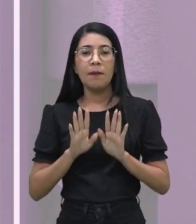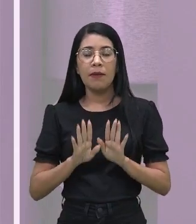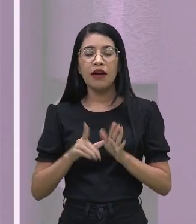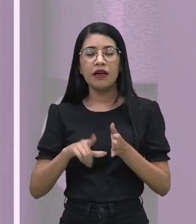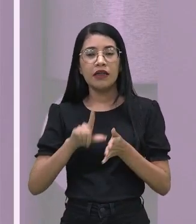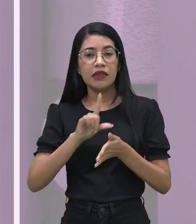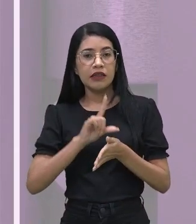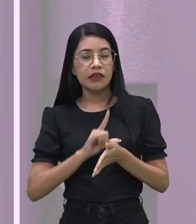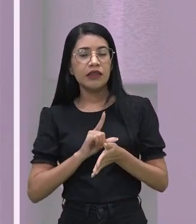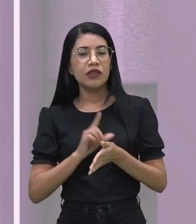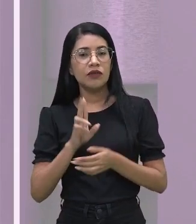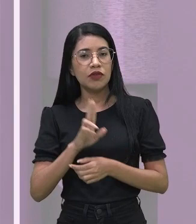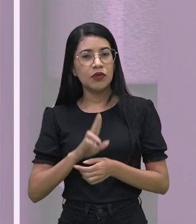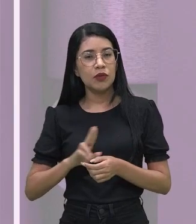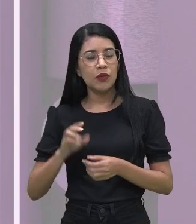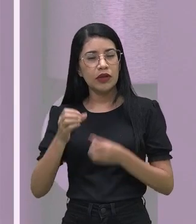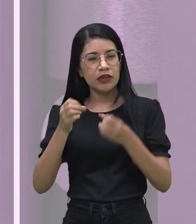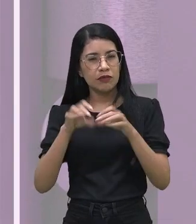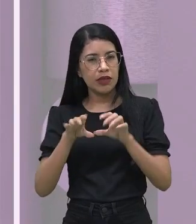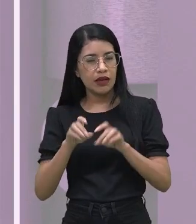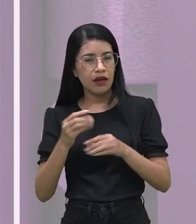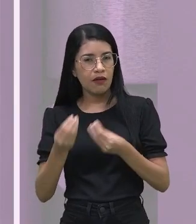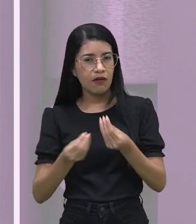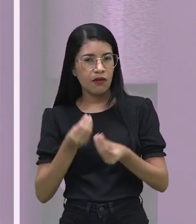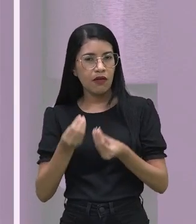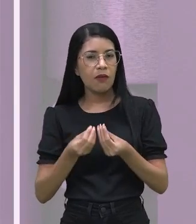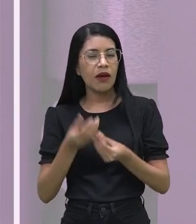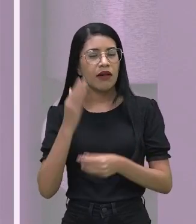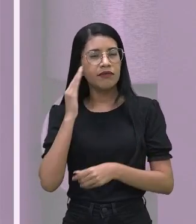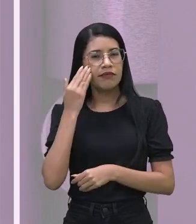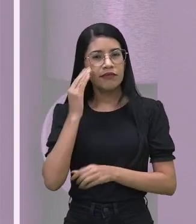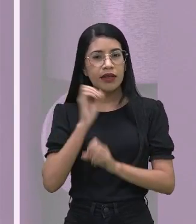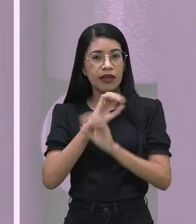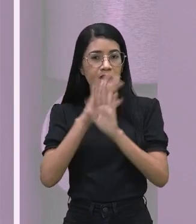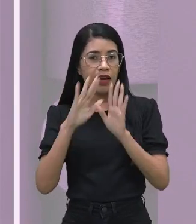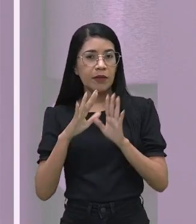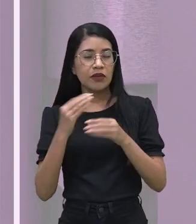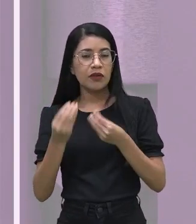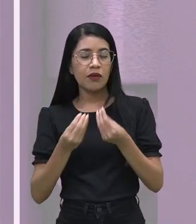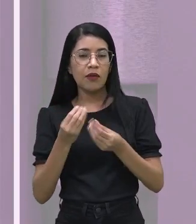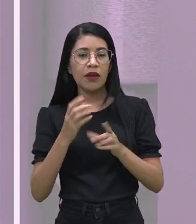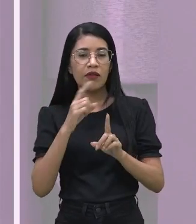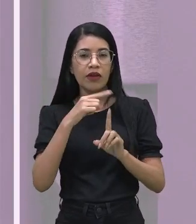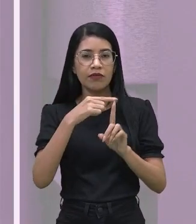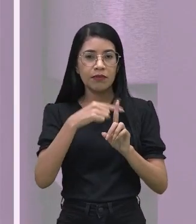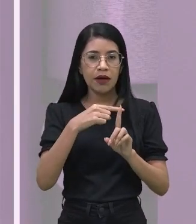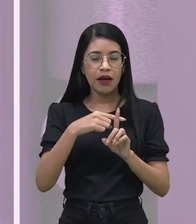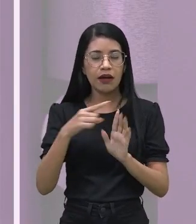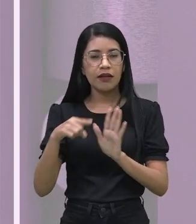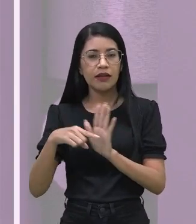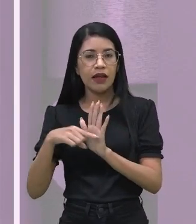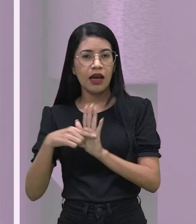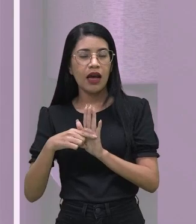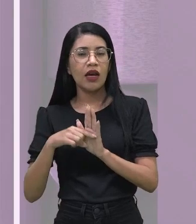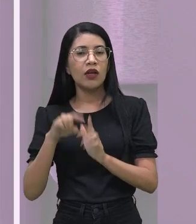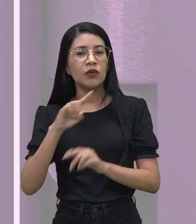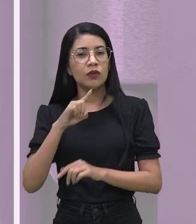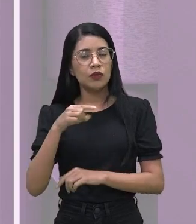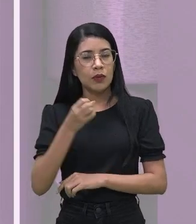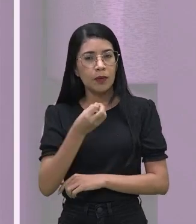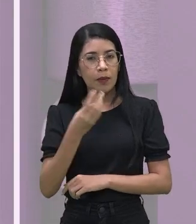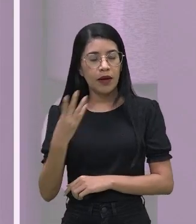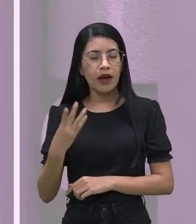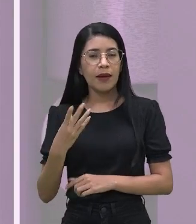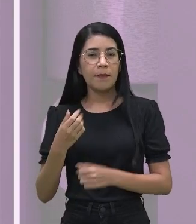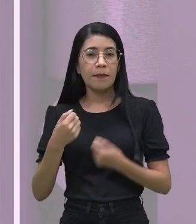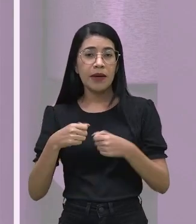nós iniciarmos aí propriamente a entender como se realiza a adição e a subtração de números decimais, vale a